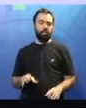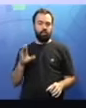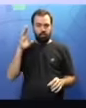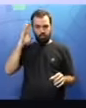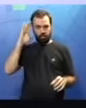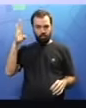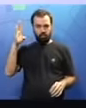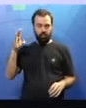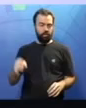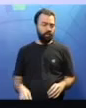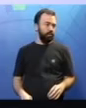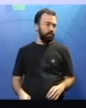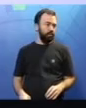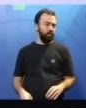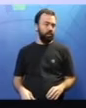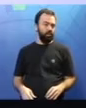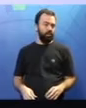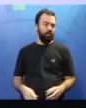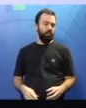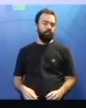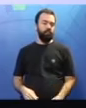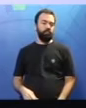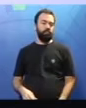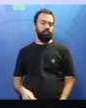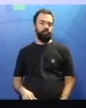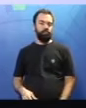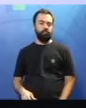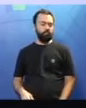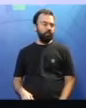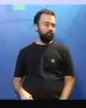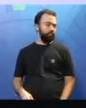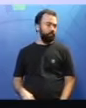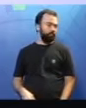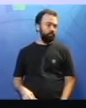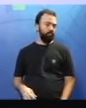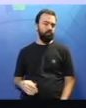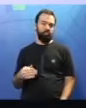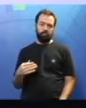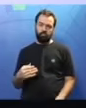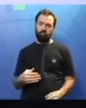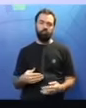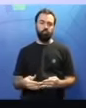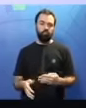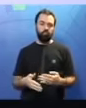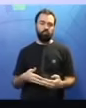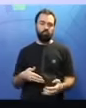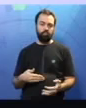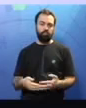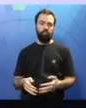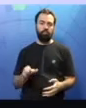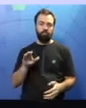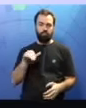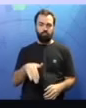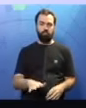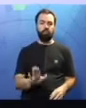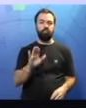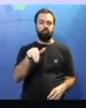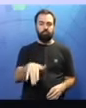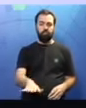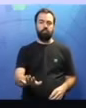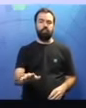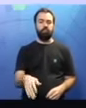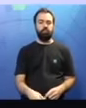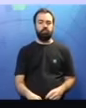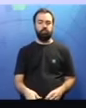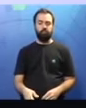expressão matemática que caracteriza todas as ondas da natureza, sísmicas, eletromagnéticas, sonoras e